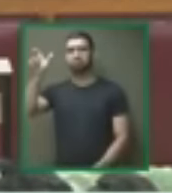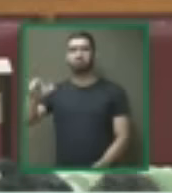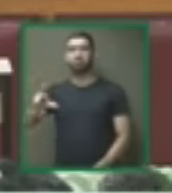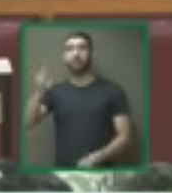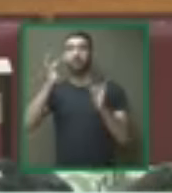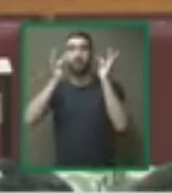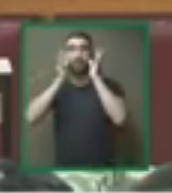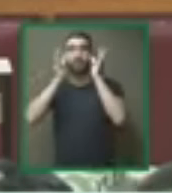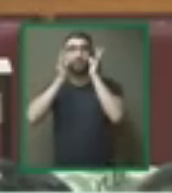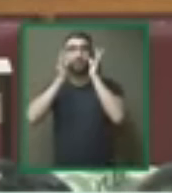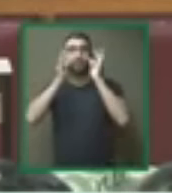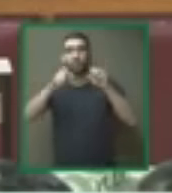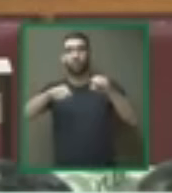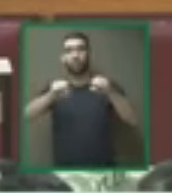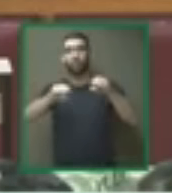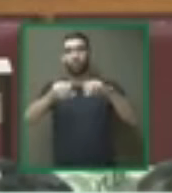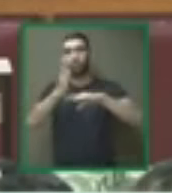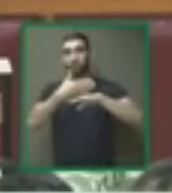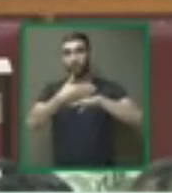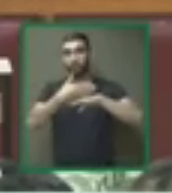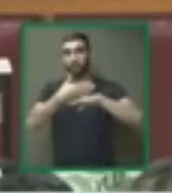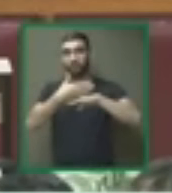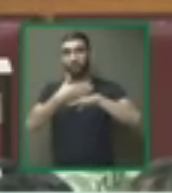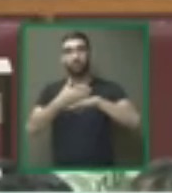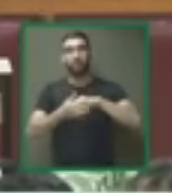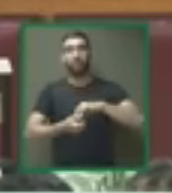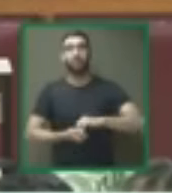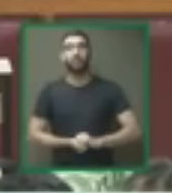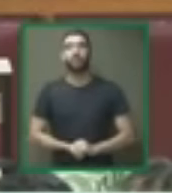a testemunha mototaxista?